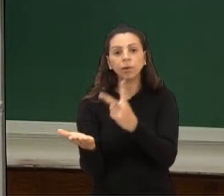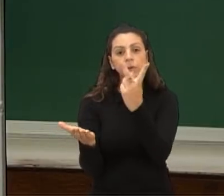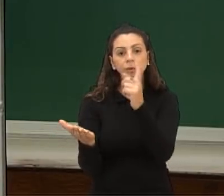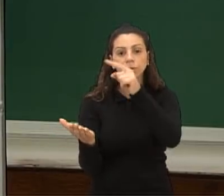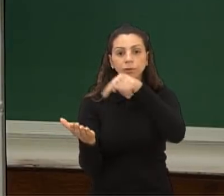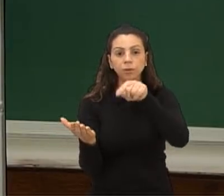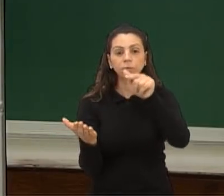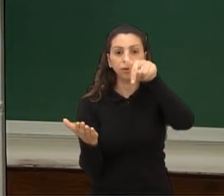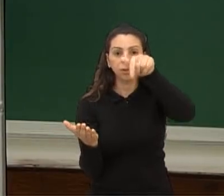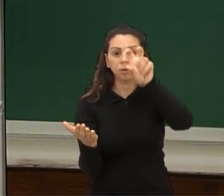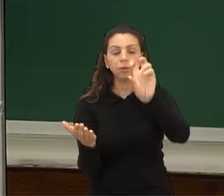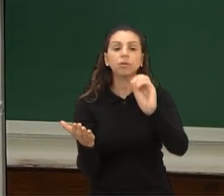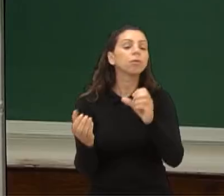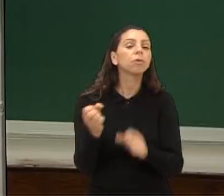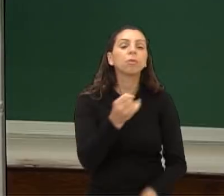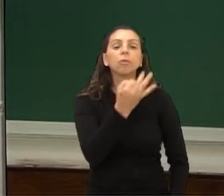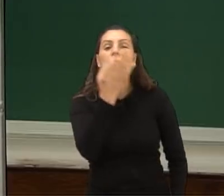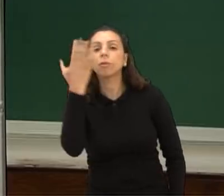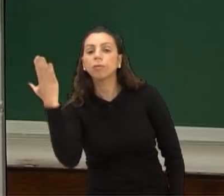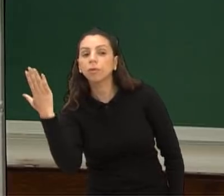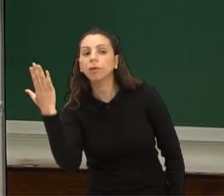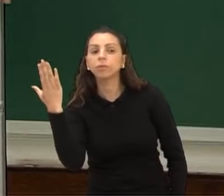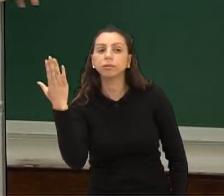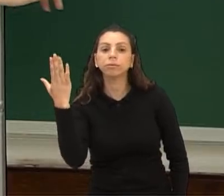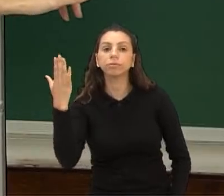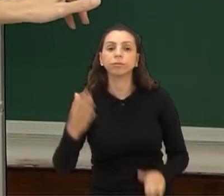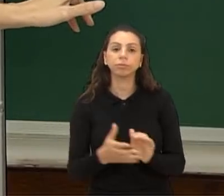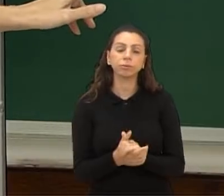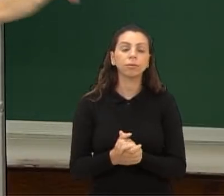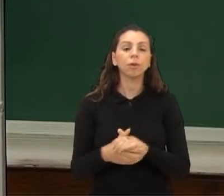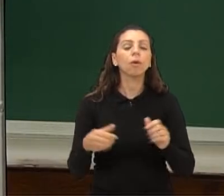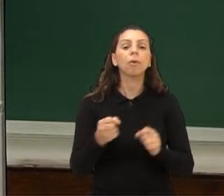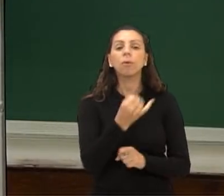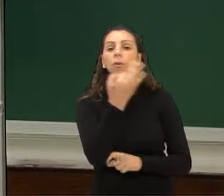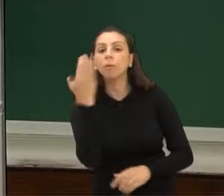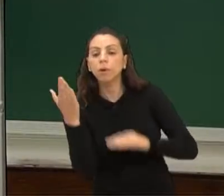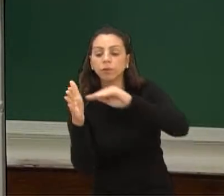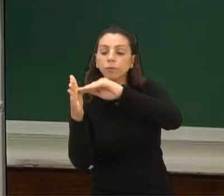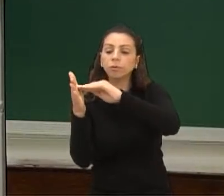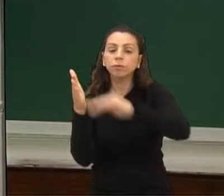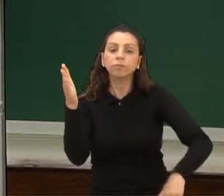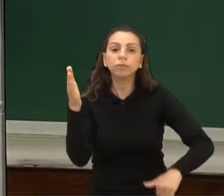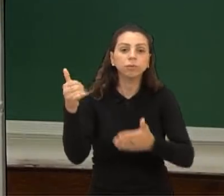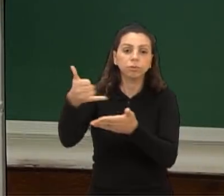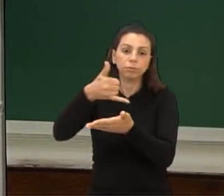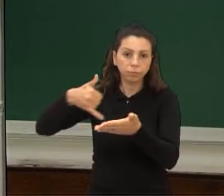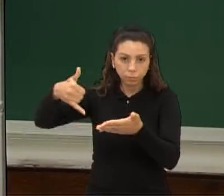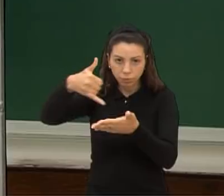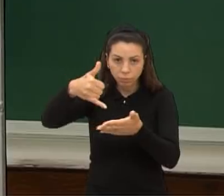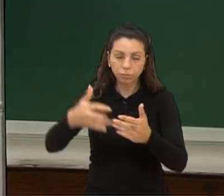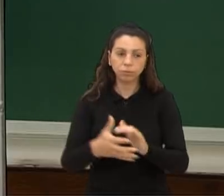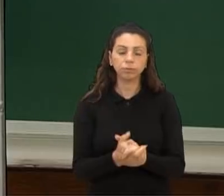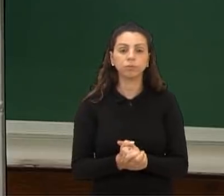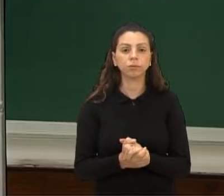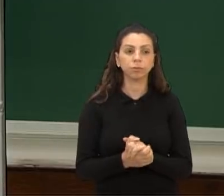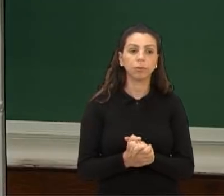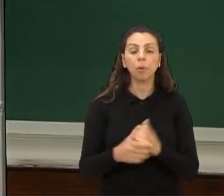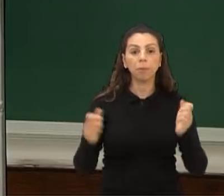primeiro, se ele tinha 5 quilos e agora a massa desse pote com azeite